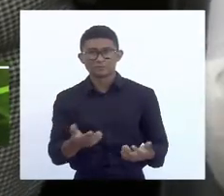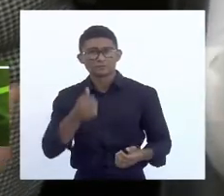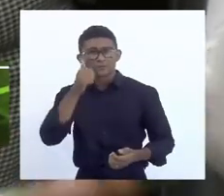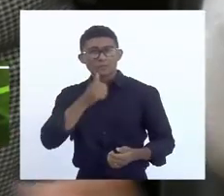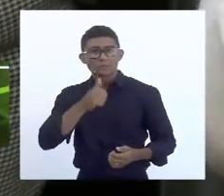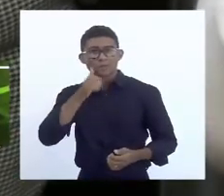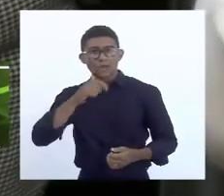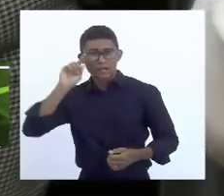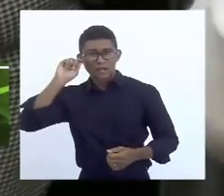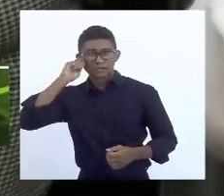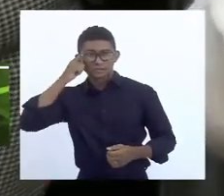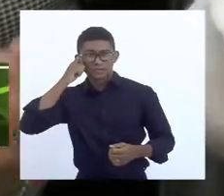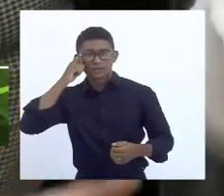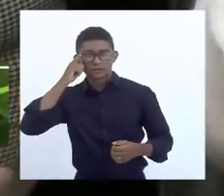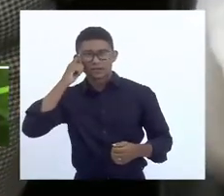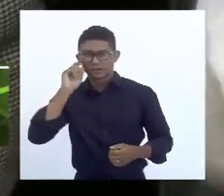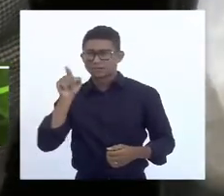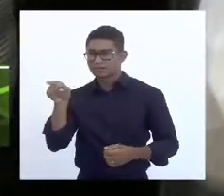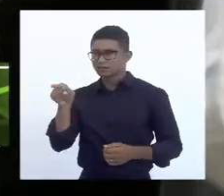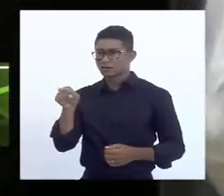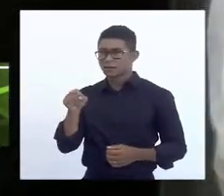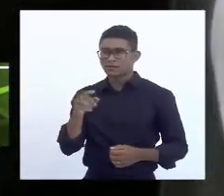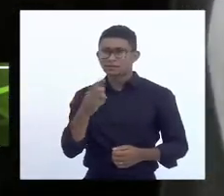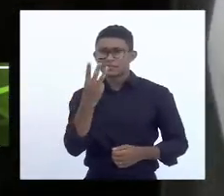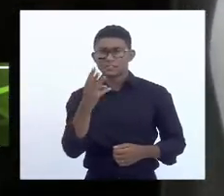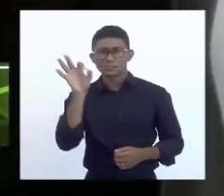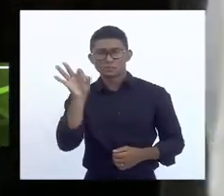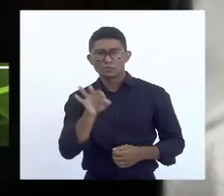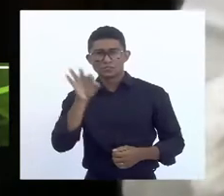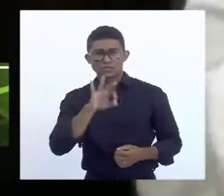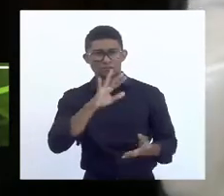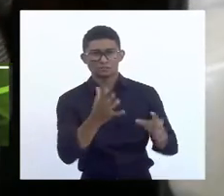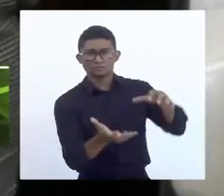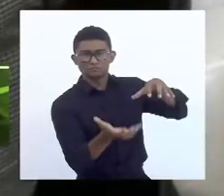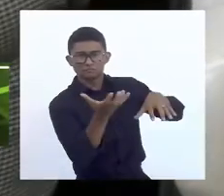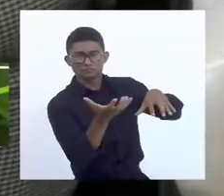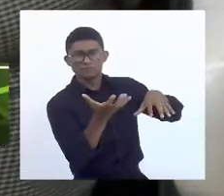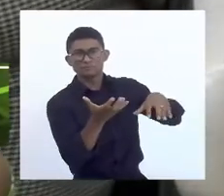mulheres negras. Somos quantas? Somos menos de 3% do Congresso Nacional.